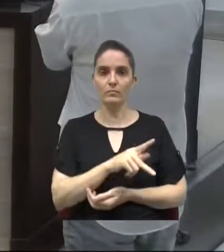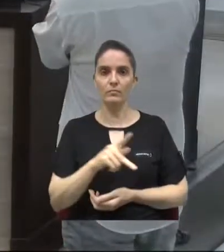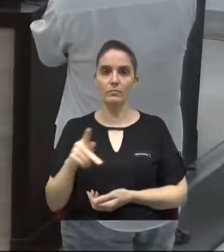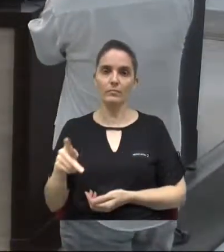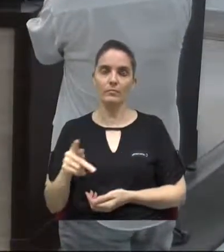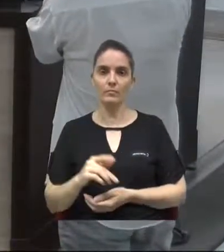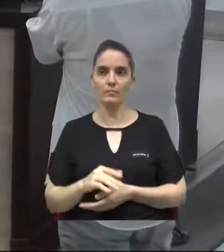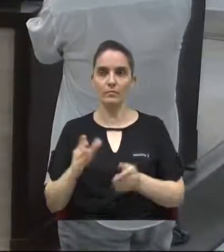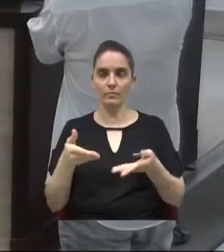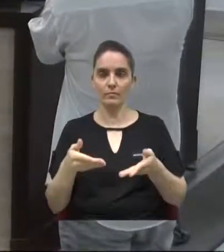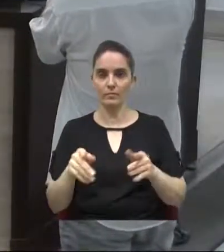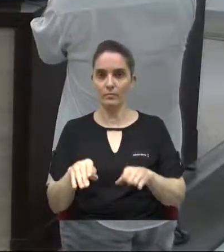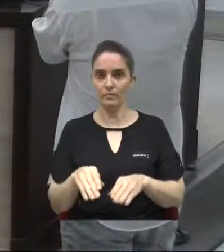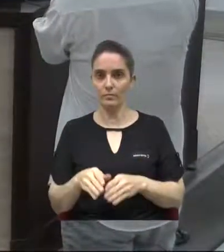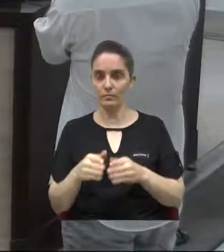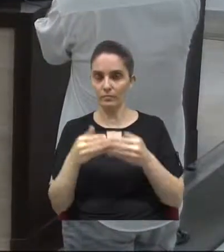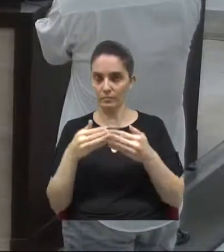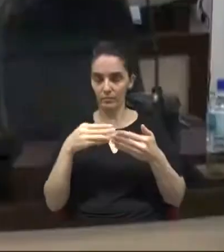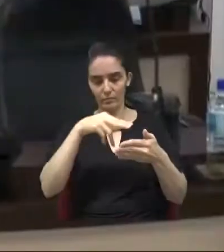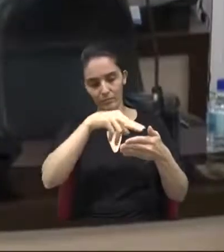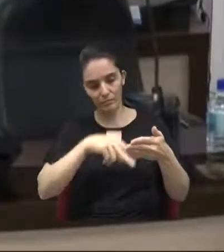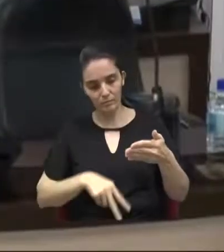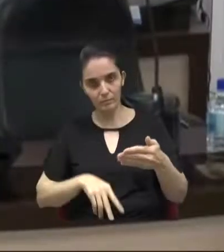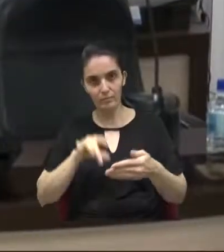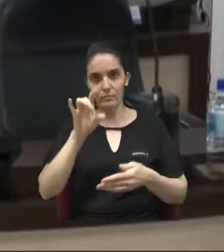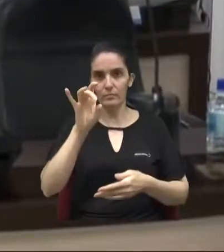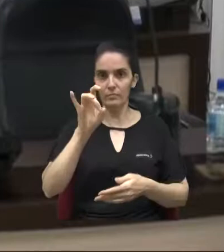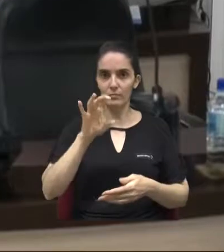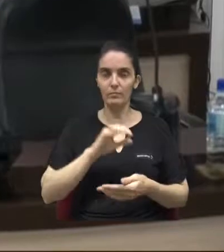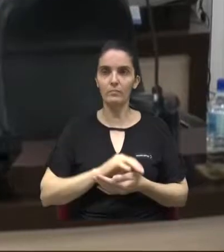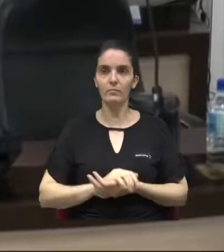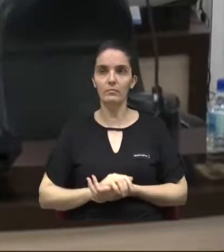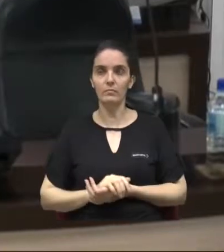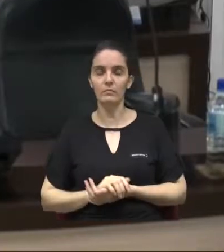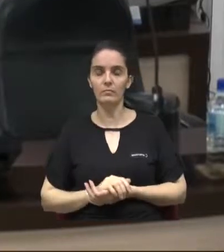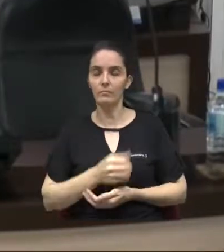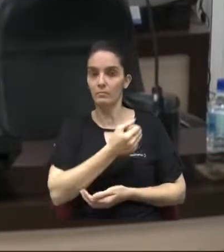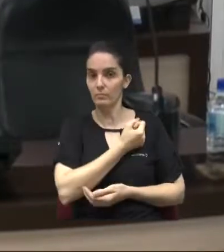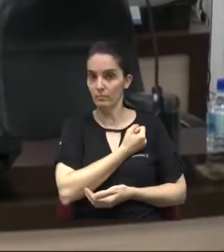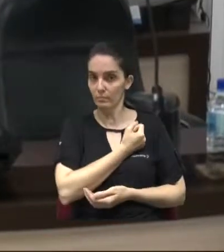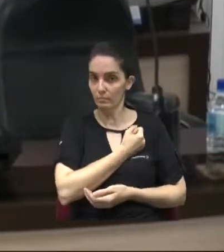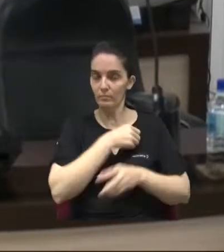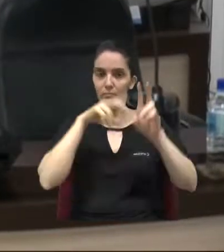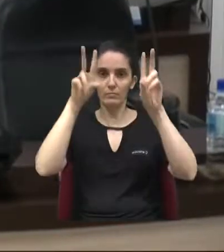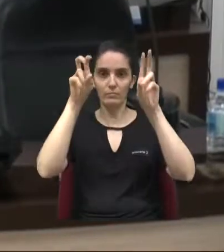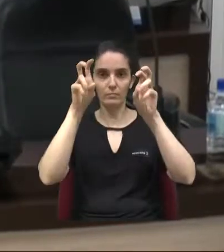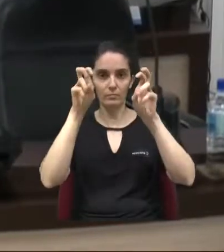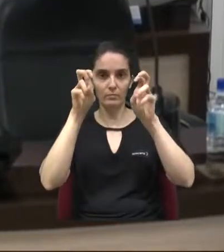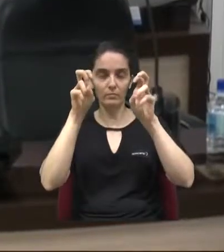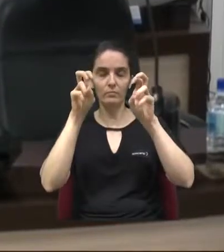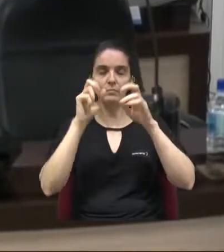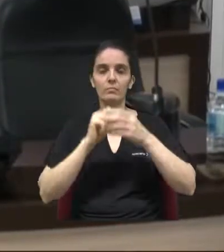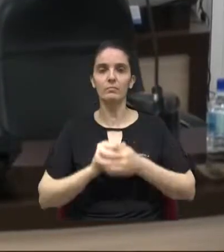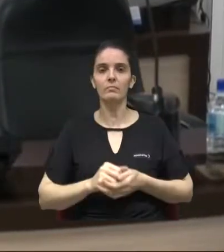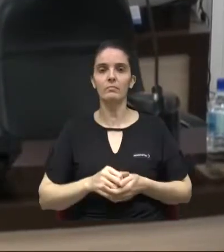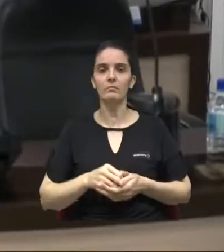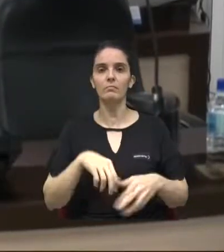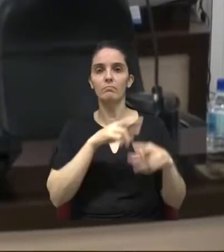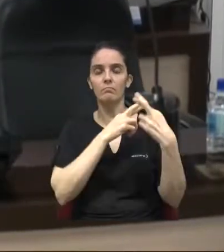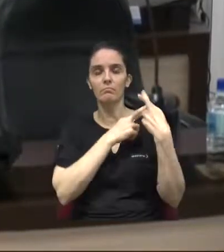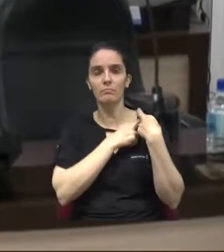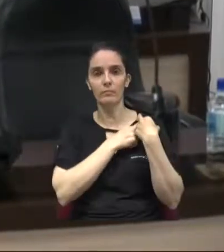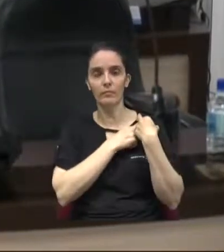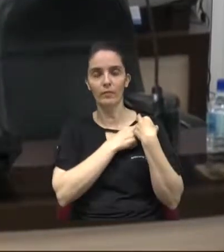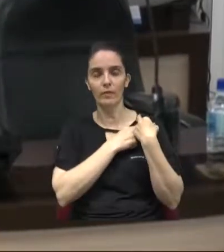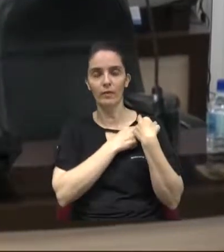que passe a apreciação dos líderes para que a gente possa ler apenas o número, o título, a ementa, né, e o autor, para que a gente possa